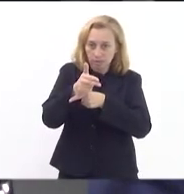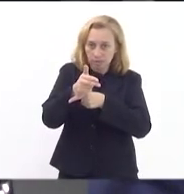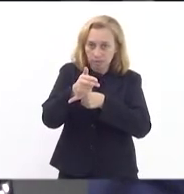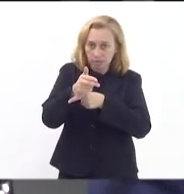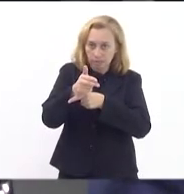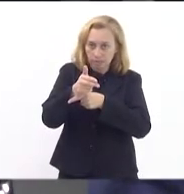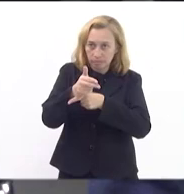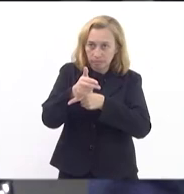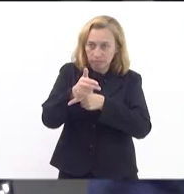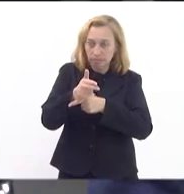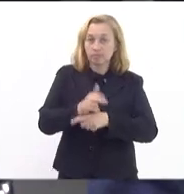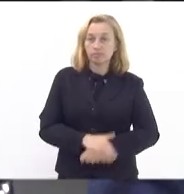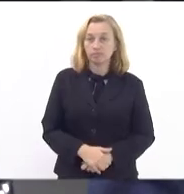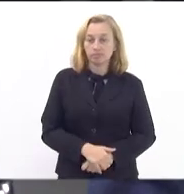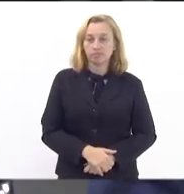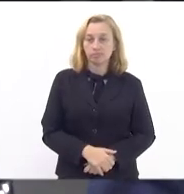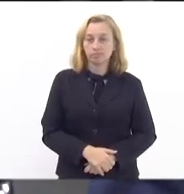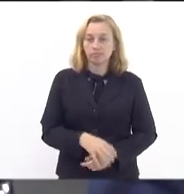registo